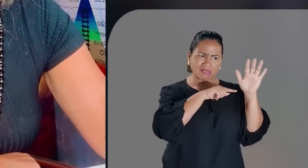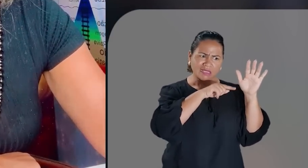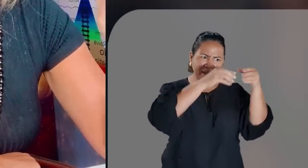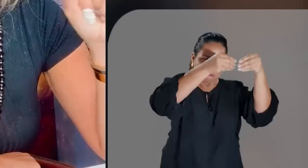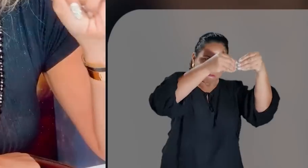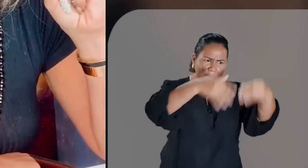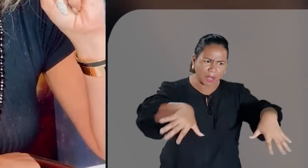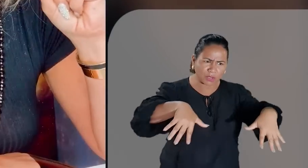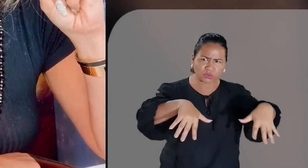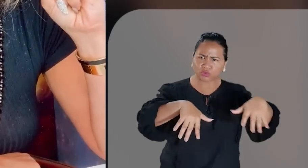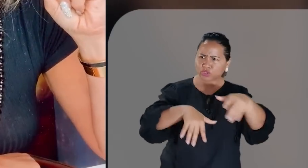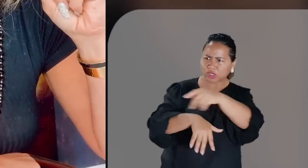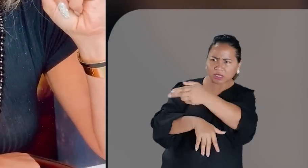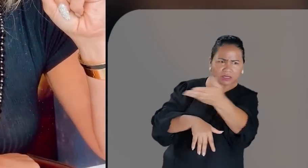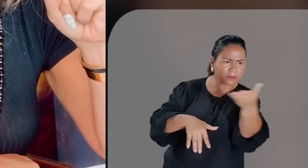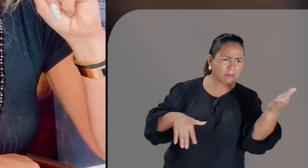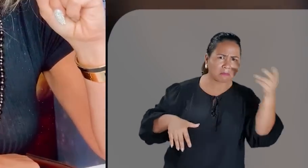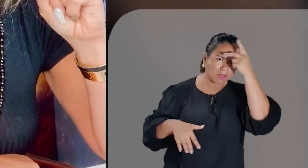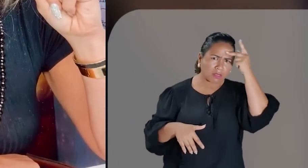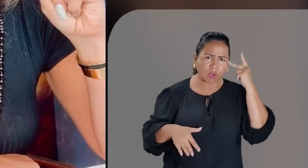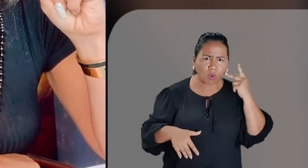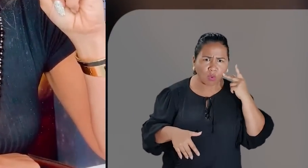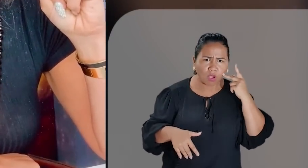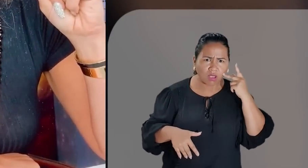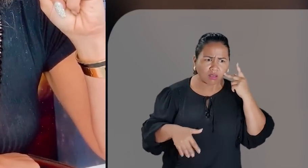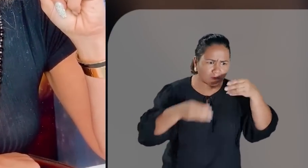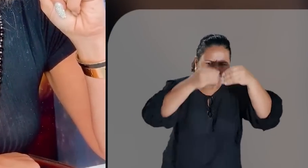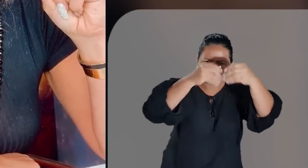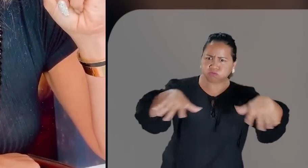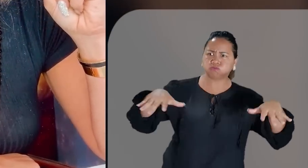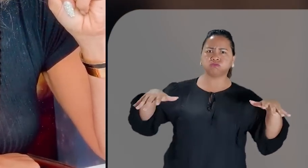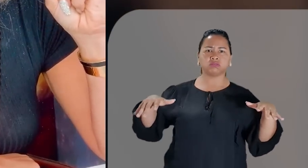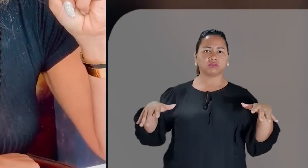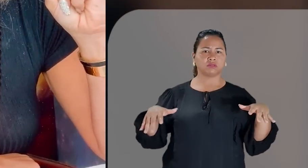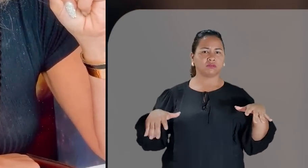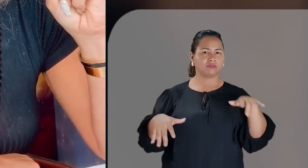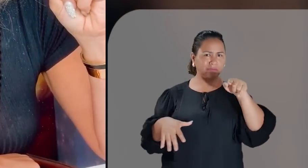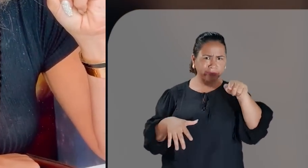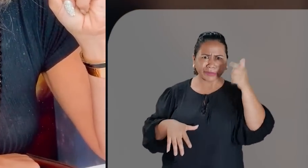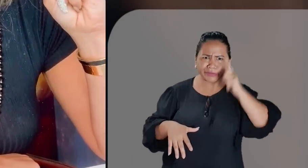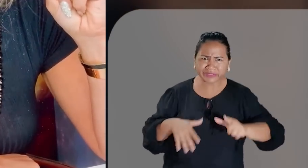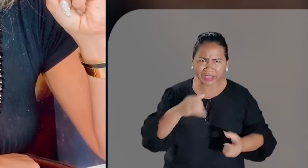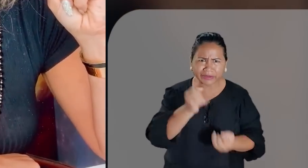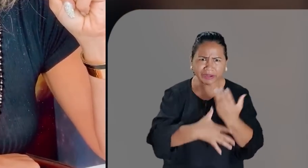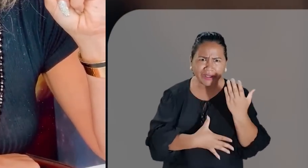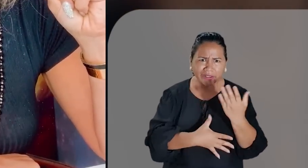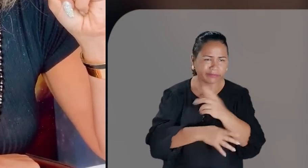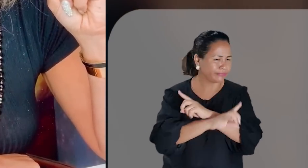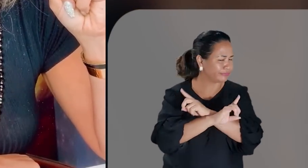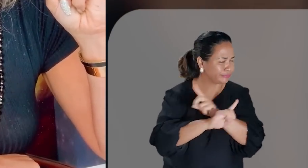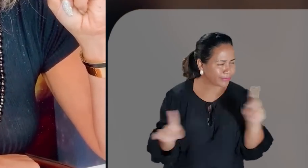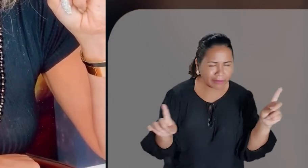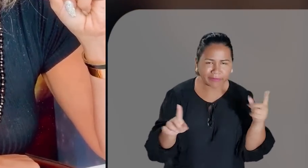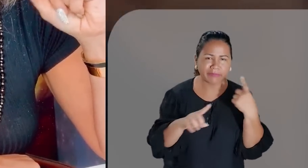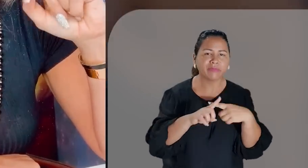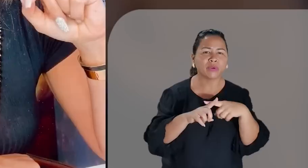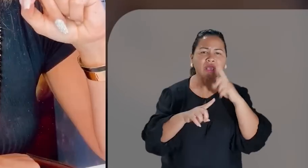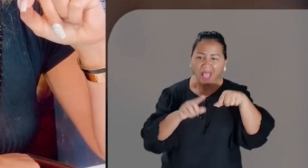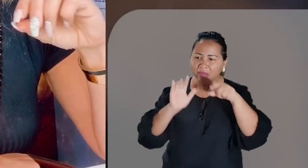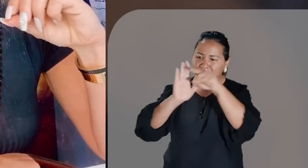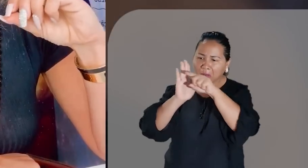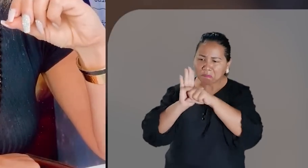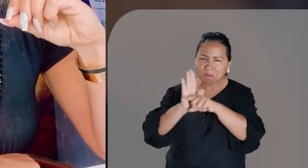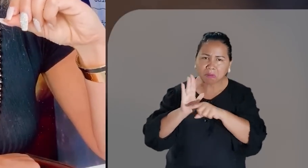alguém e você conseguir ancorar uma alma que possa ser prejudicada pelo teu ego, pelo teu pedido, cai